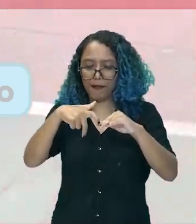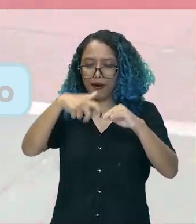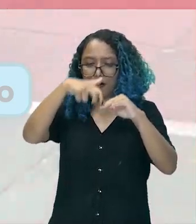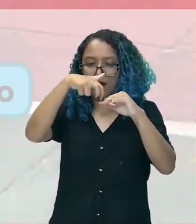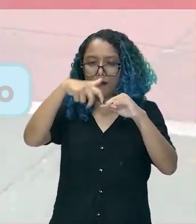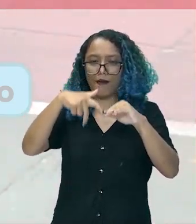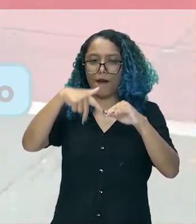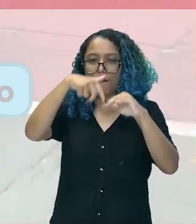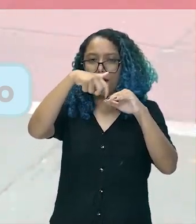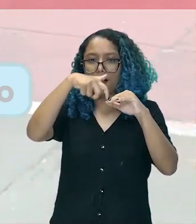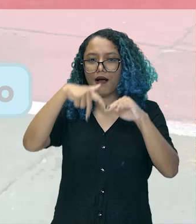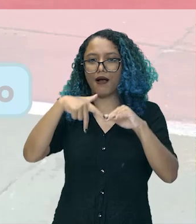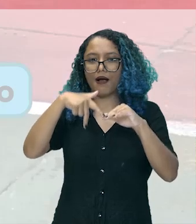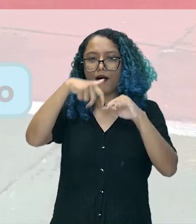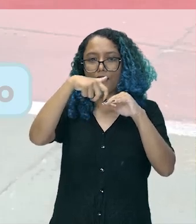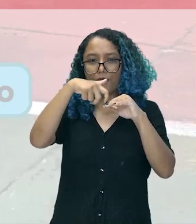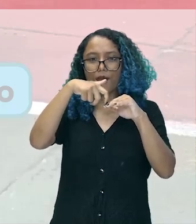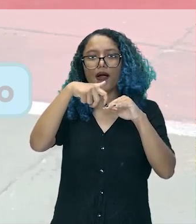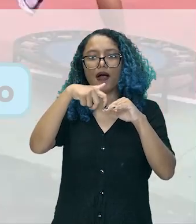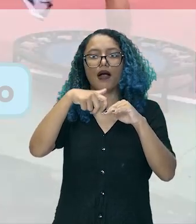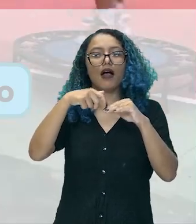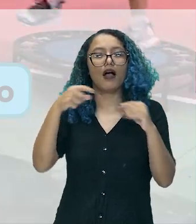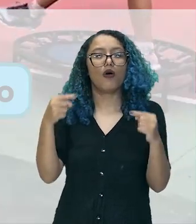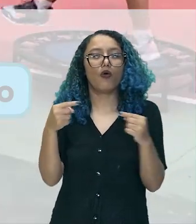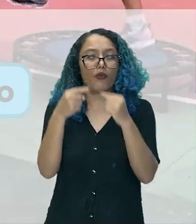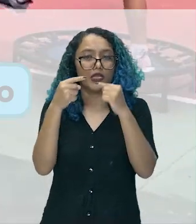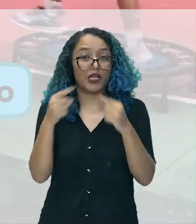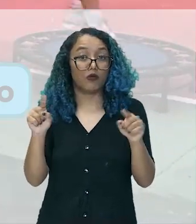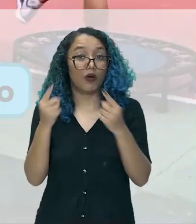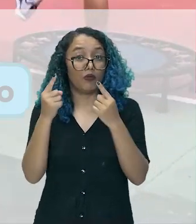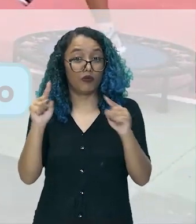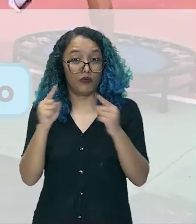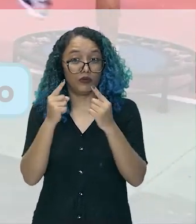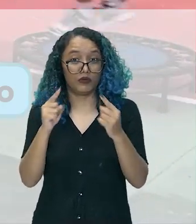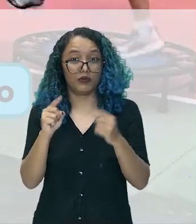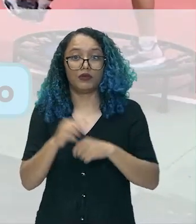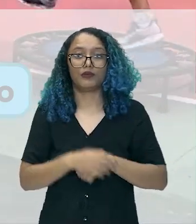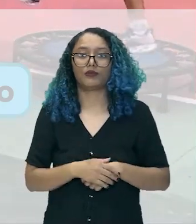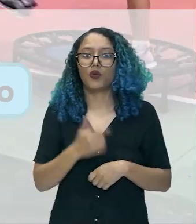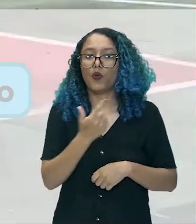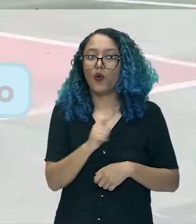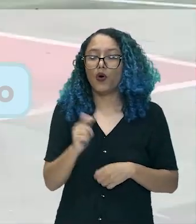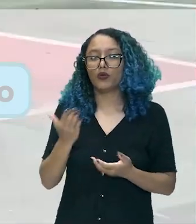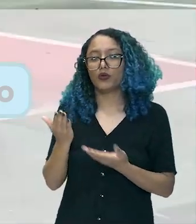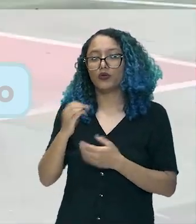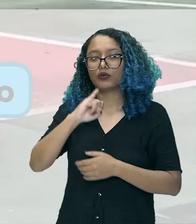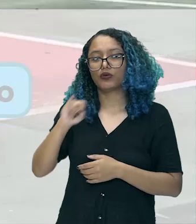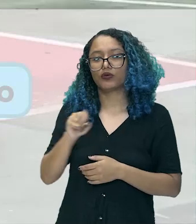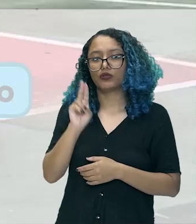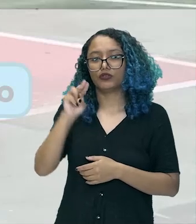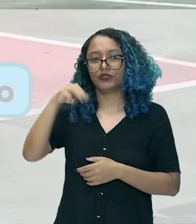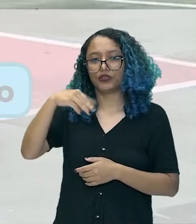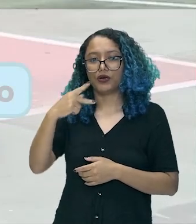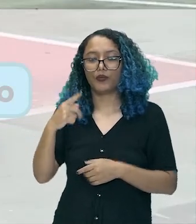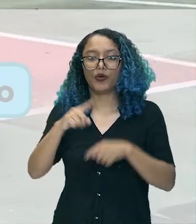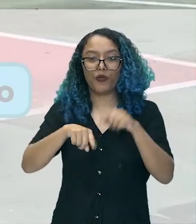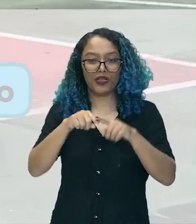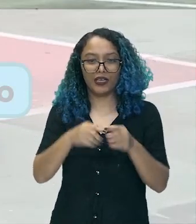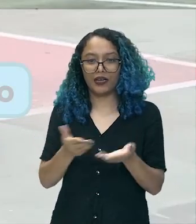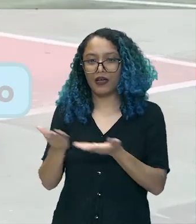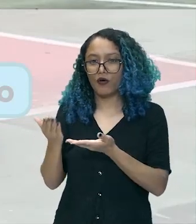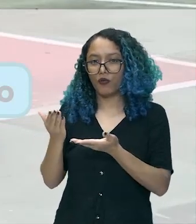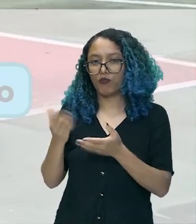pelo coreógrafo Beto Pérez, na década de 1990, então já tem um tempinho, tá?